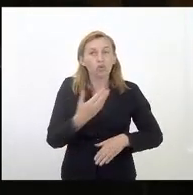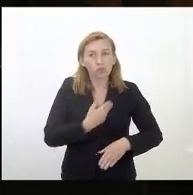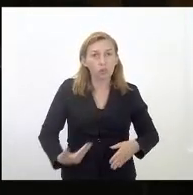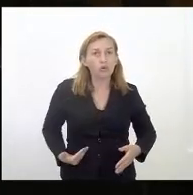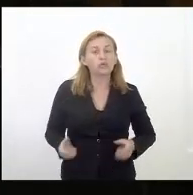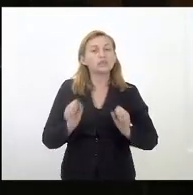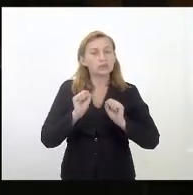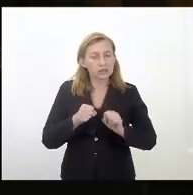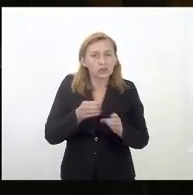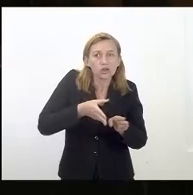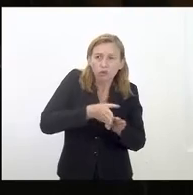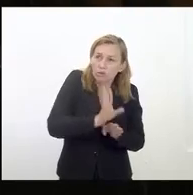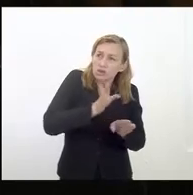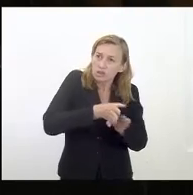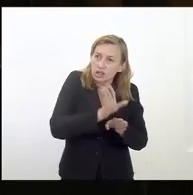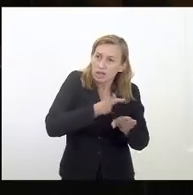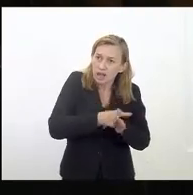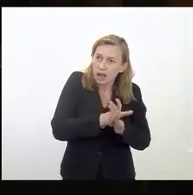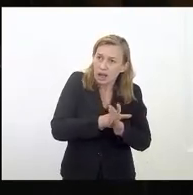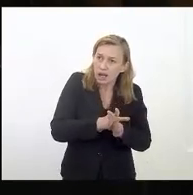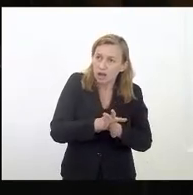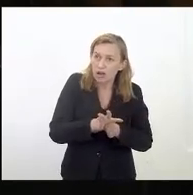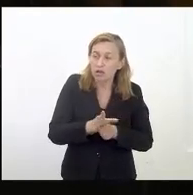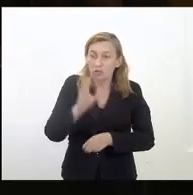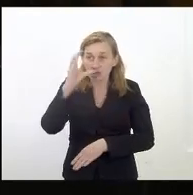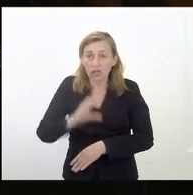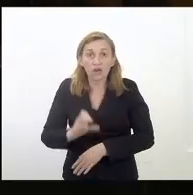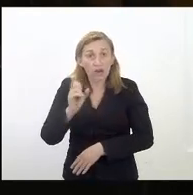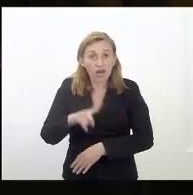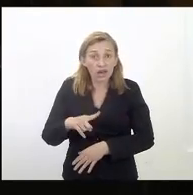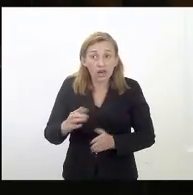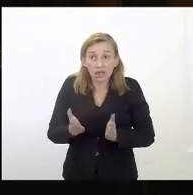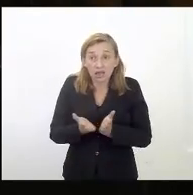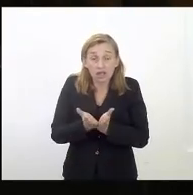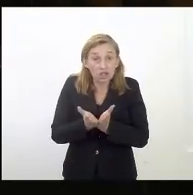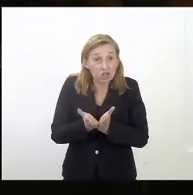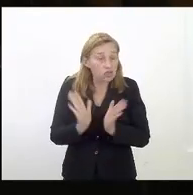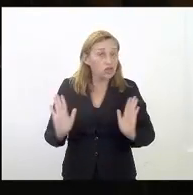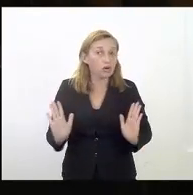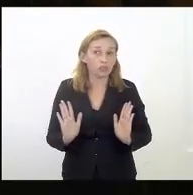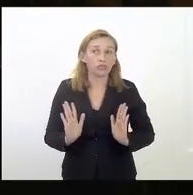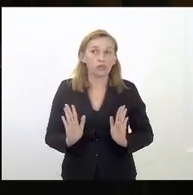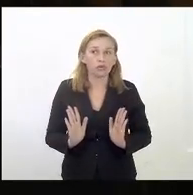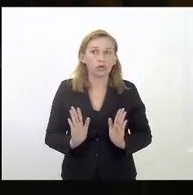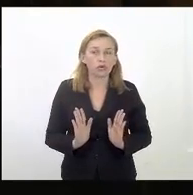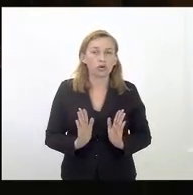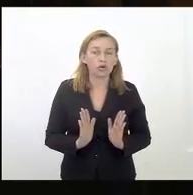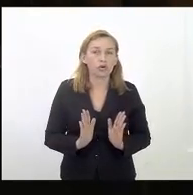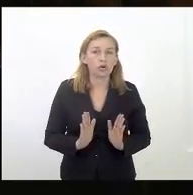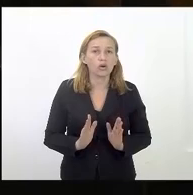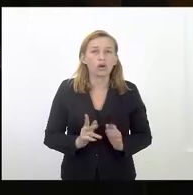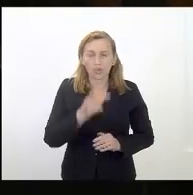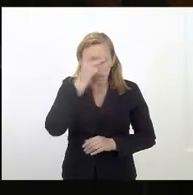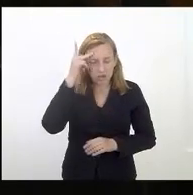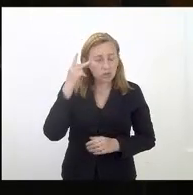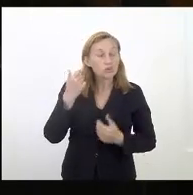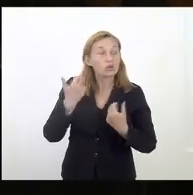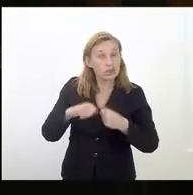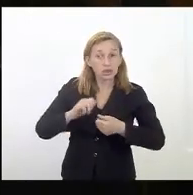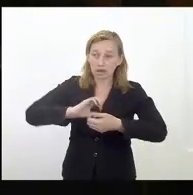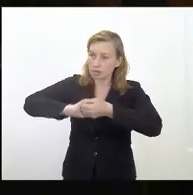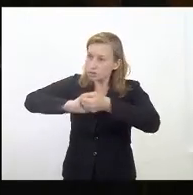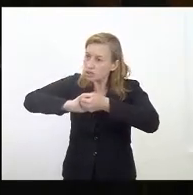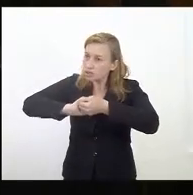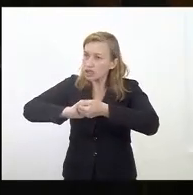orientar o cidadão orientar o próximo isso é cristão o indivíduo deve orientar deve dar as